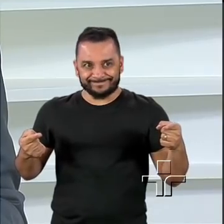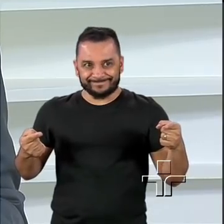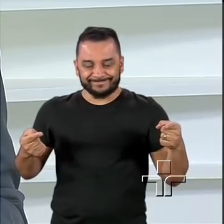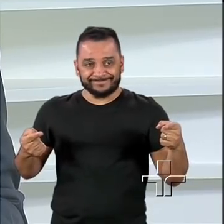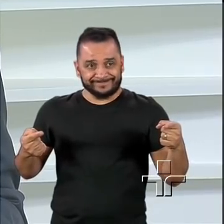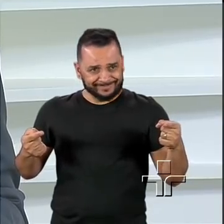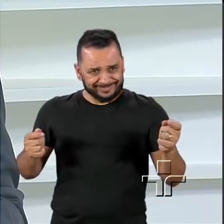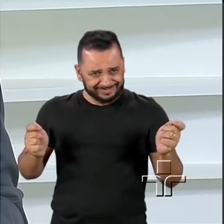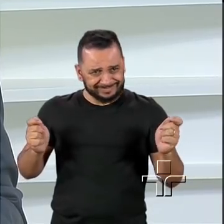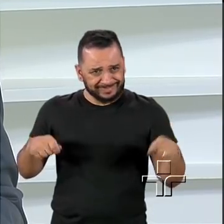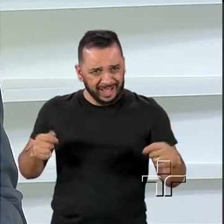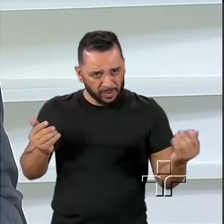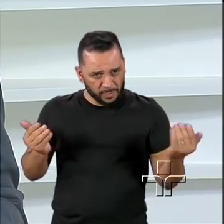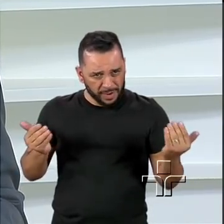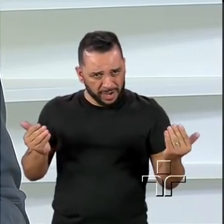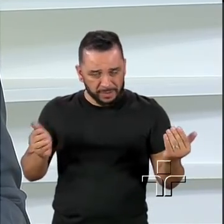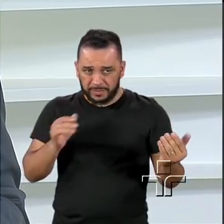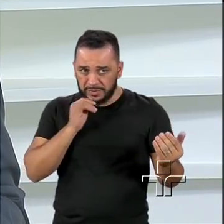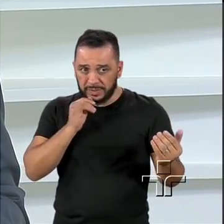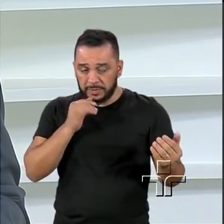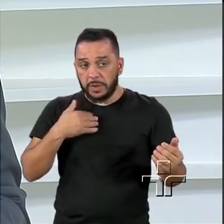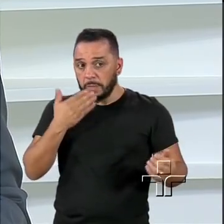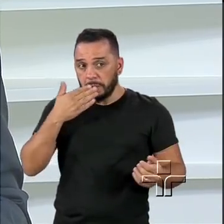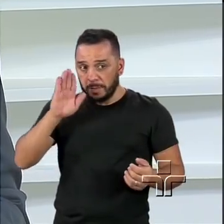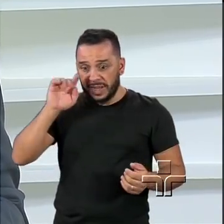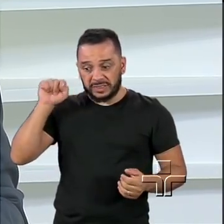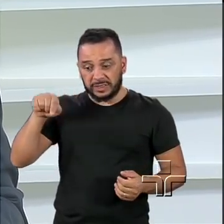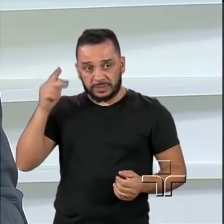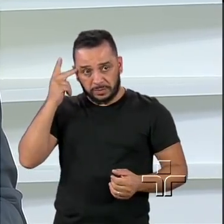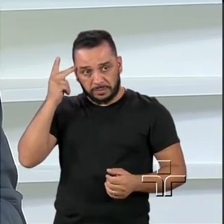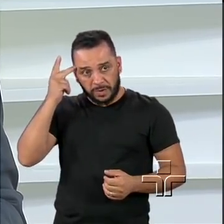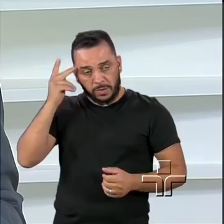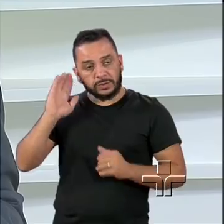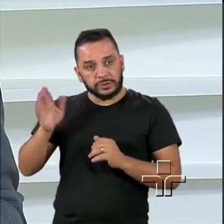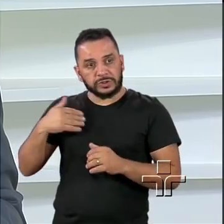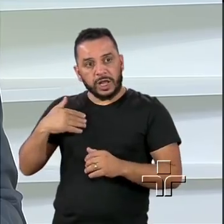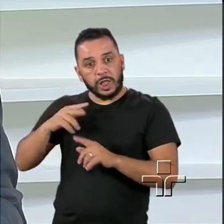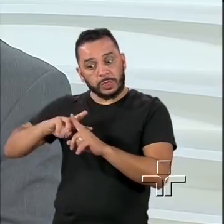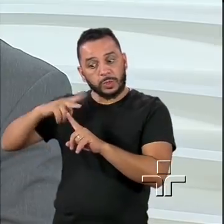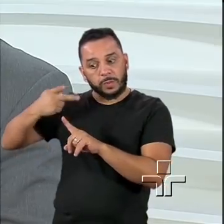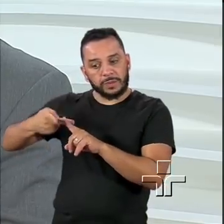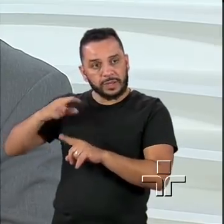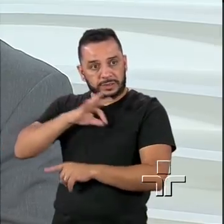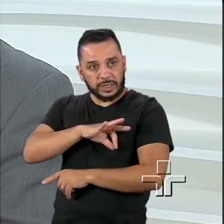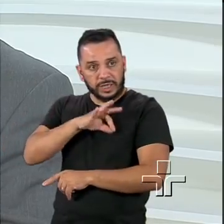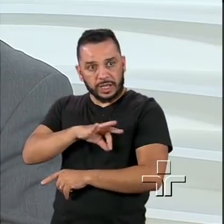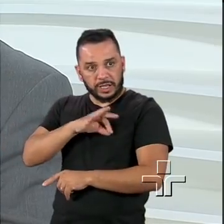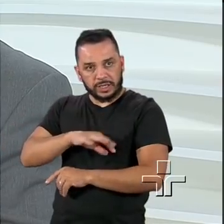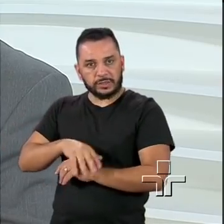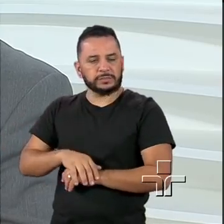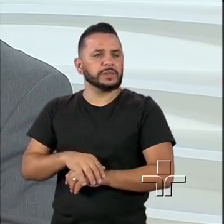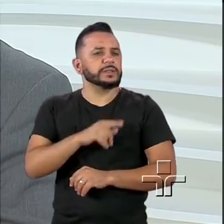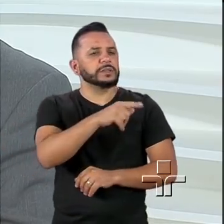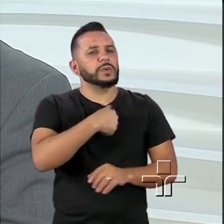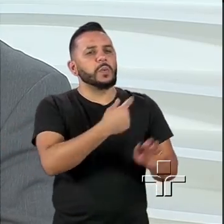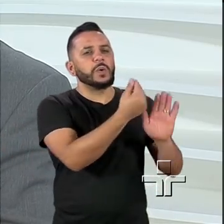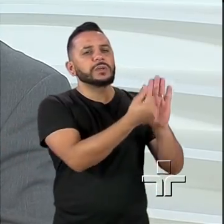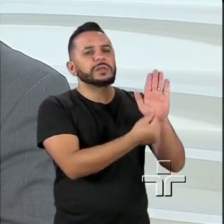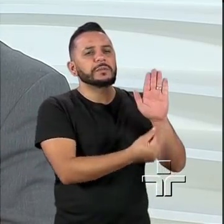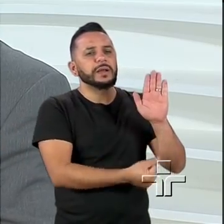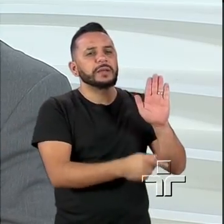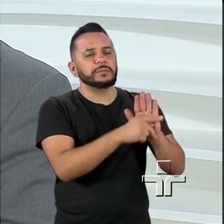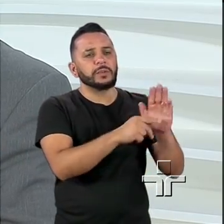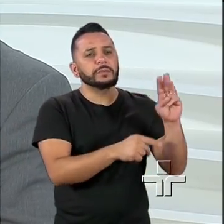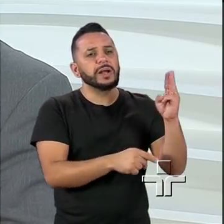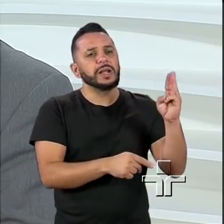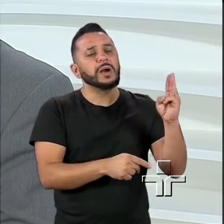possível cumprir essa promessa aí de dobrar os salários dos professores em São Paulo? Mas o orçamento do Maranhão, quanto que é mesmo? É bem muito